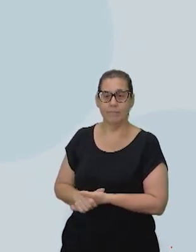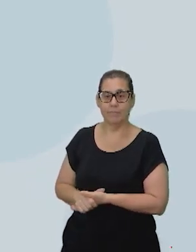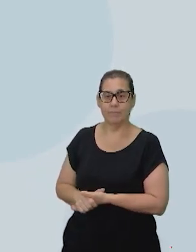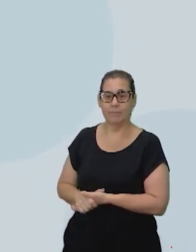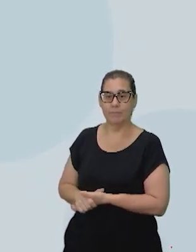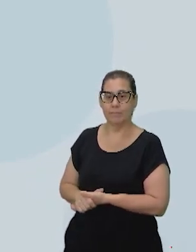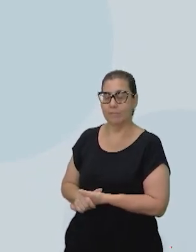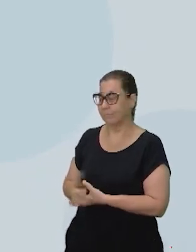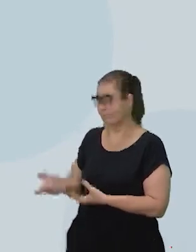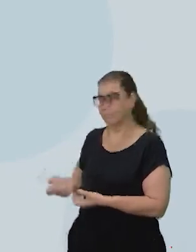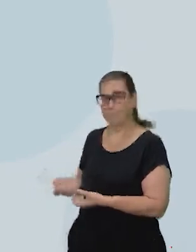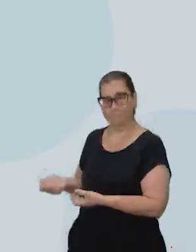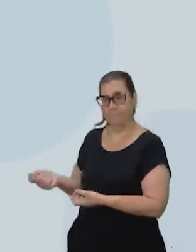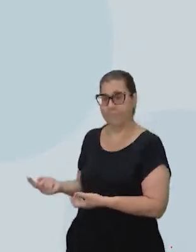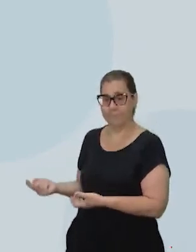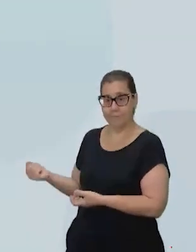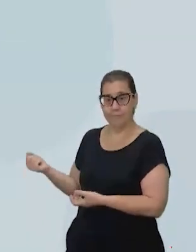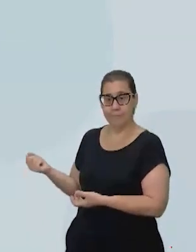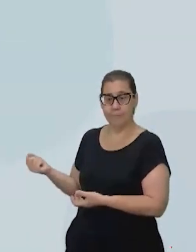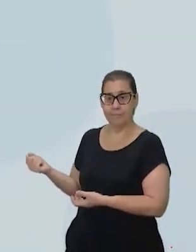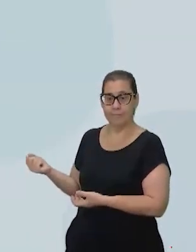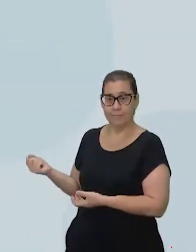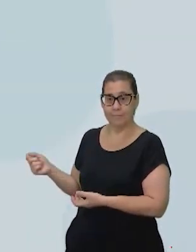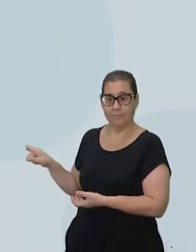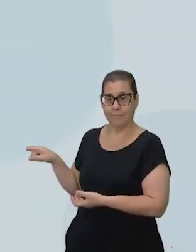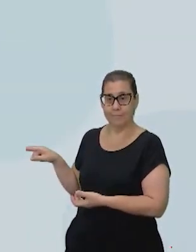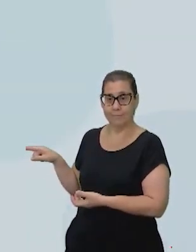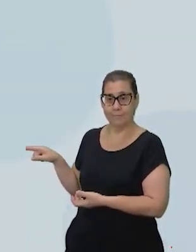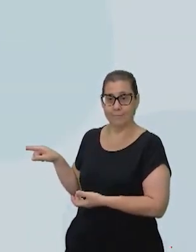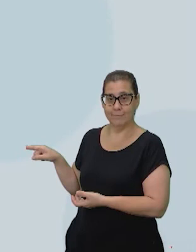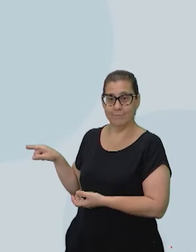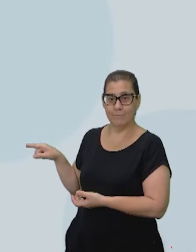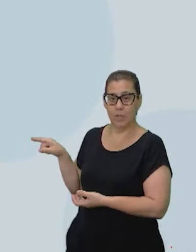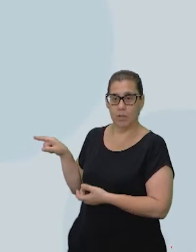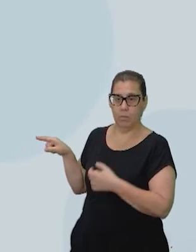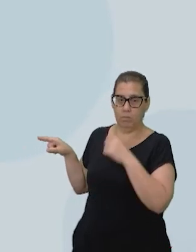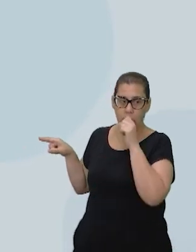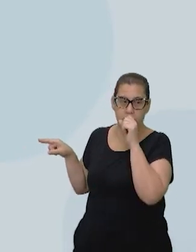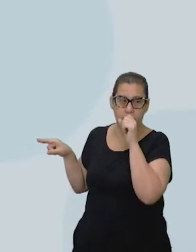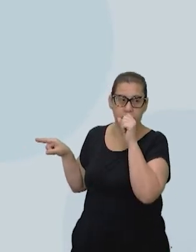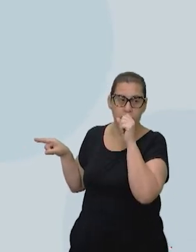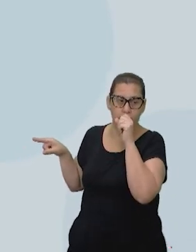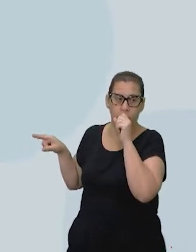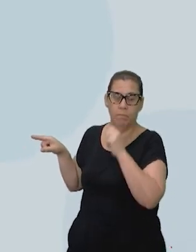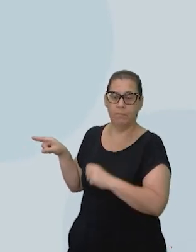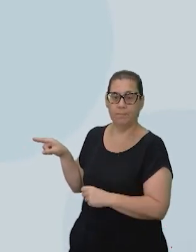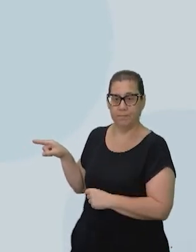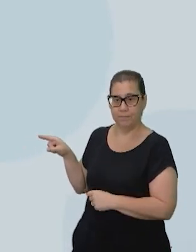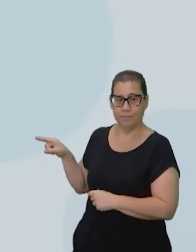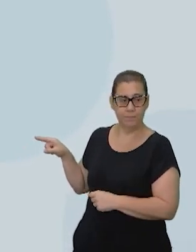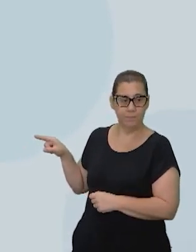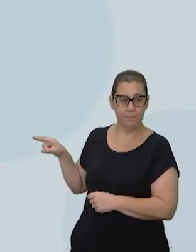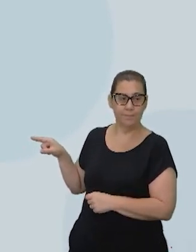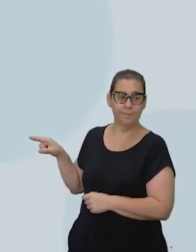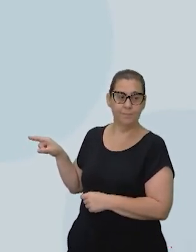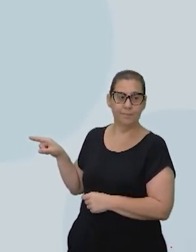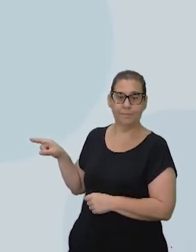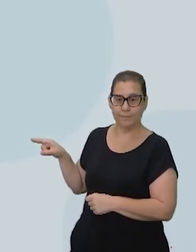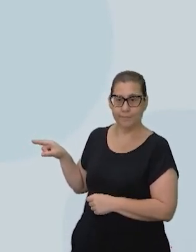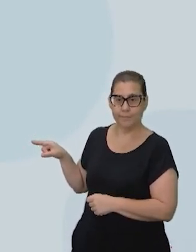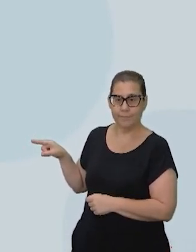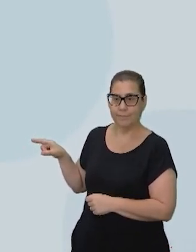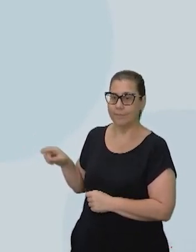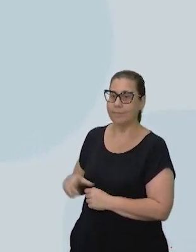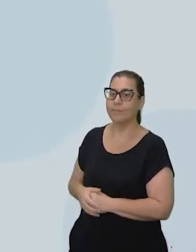né, ligado na energia elétrica que conecta o motor por vezes a gente chama de